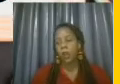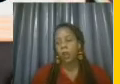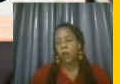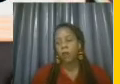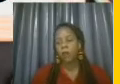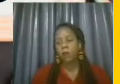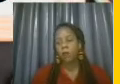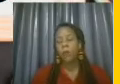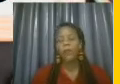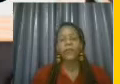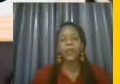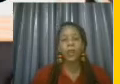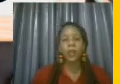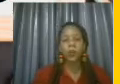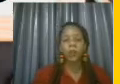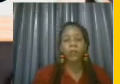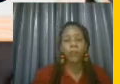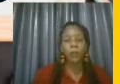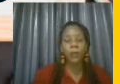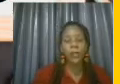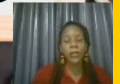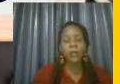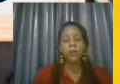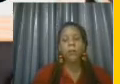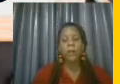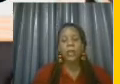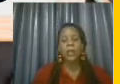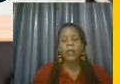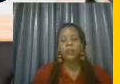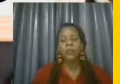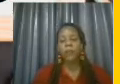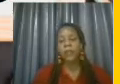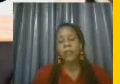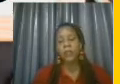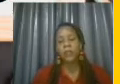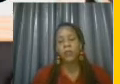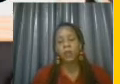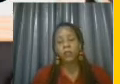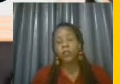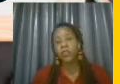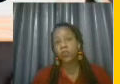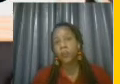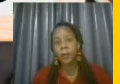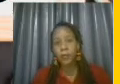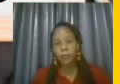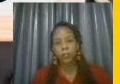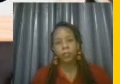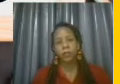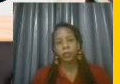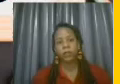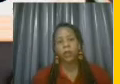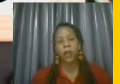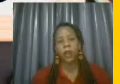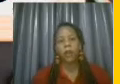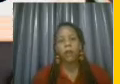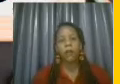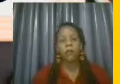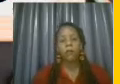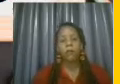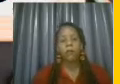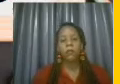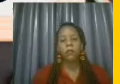assim, o povo africano, quando veio para o Brasil, eles passaram situações desumanas,